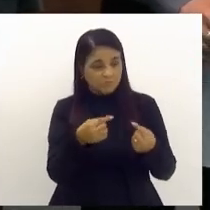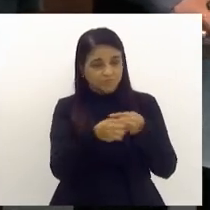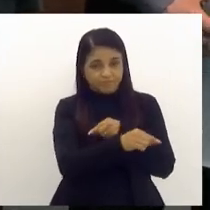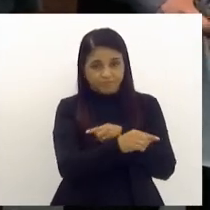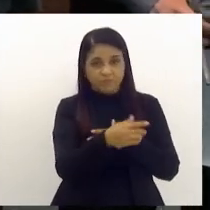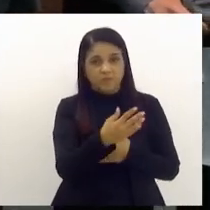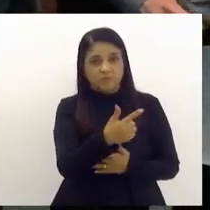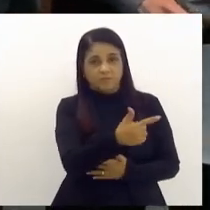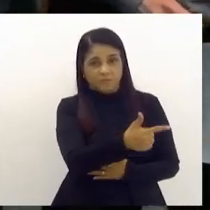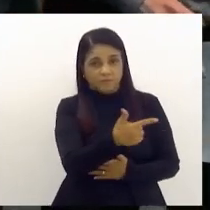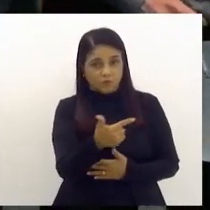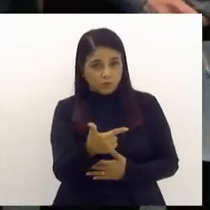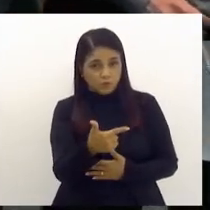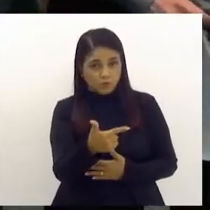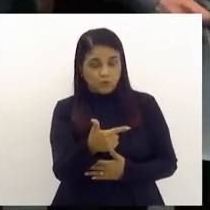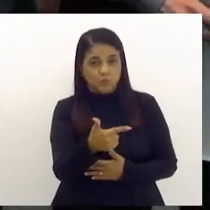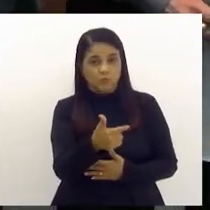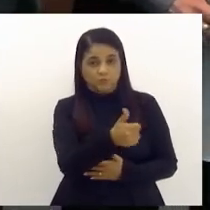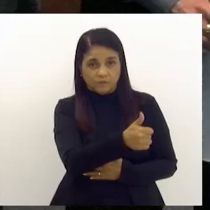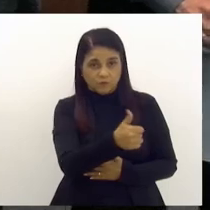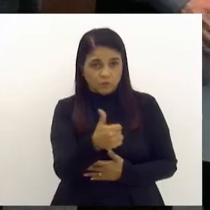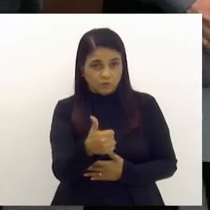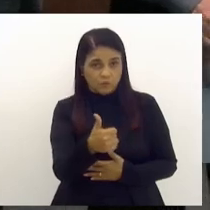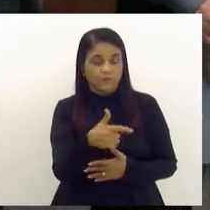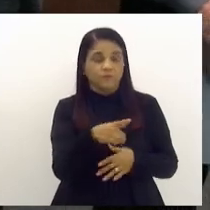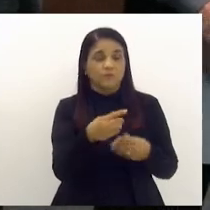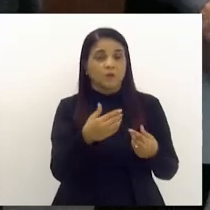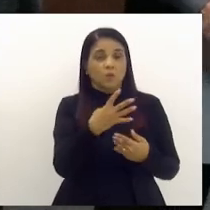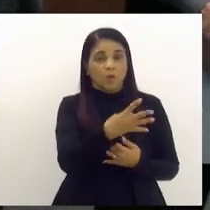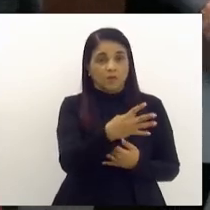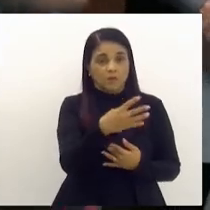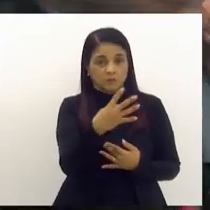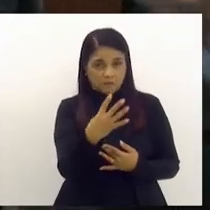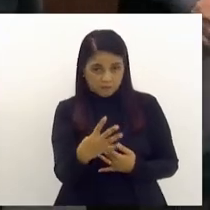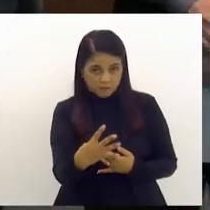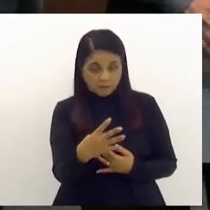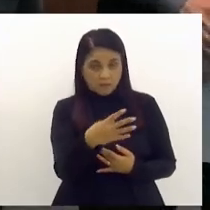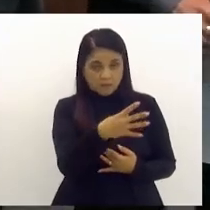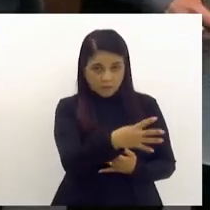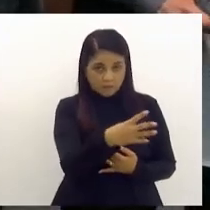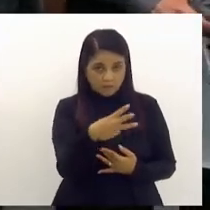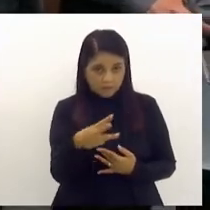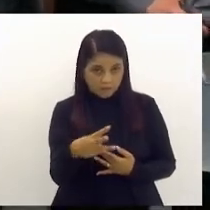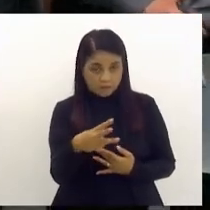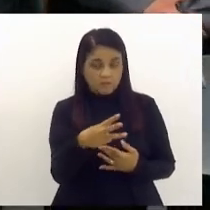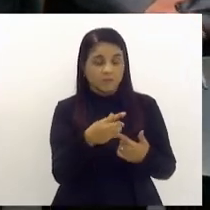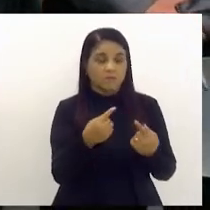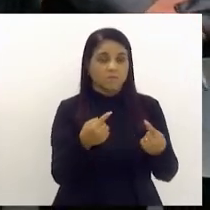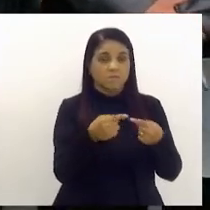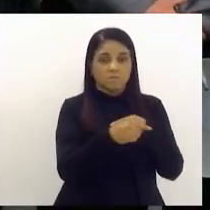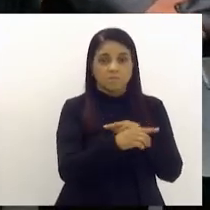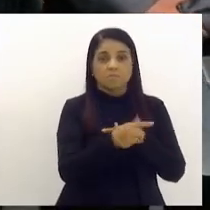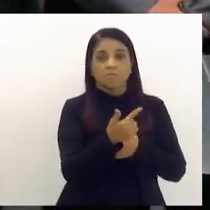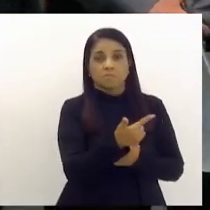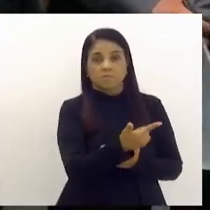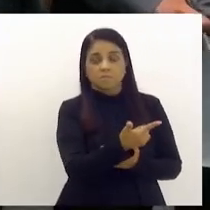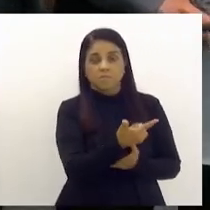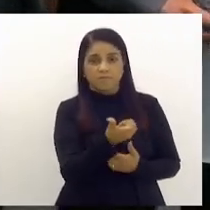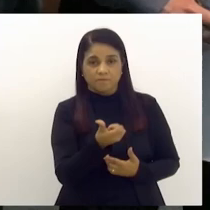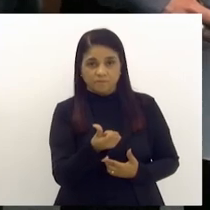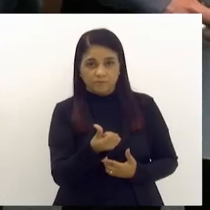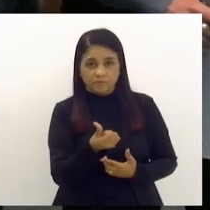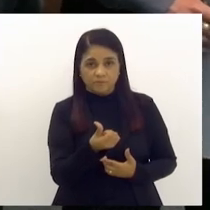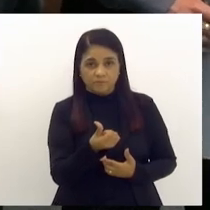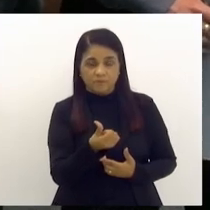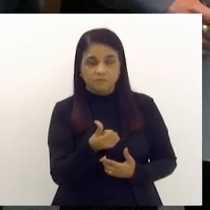número 21, número 43, pela rejeição da emenda número 22, número 44, pela